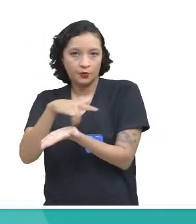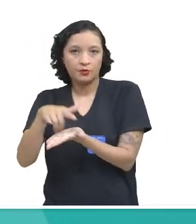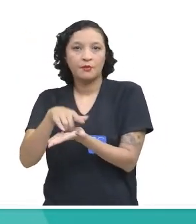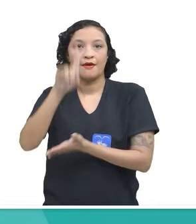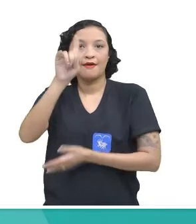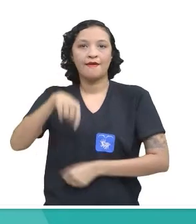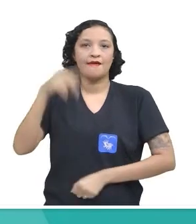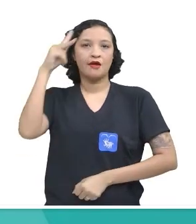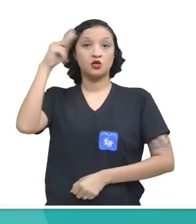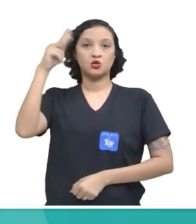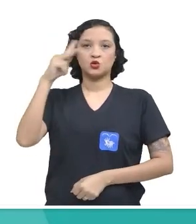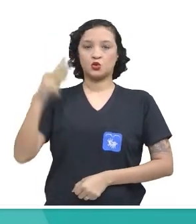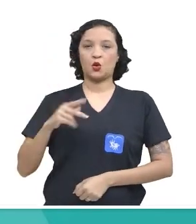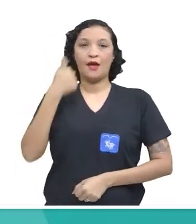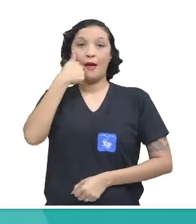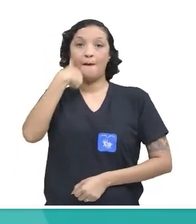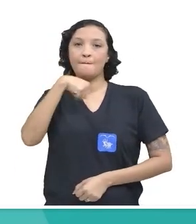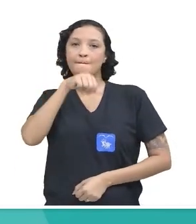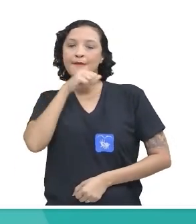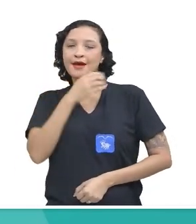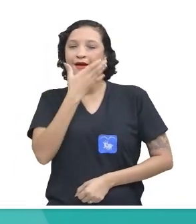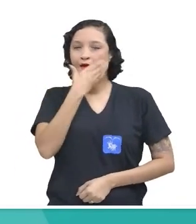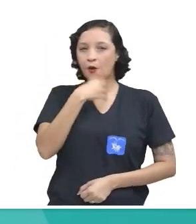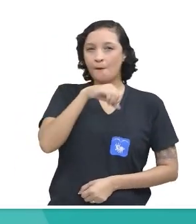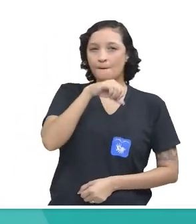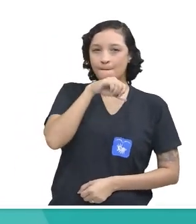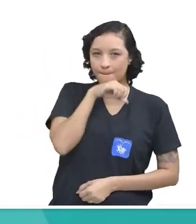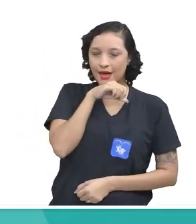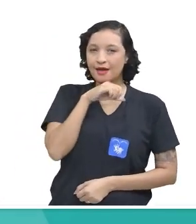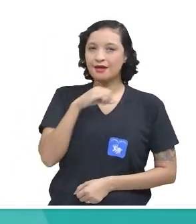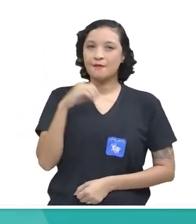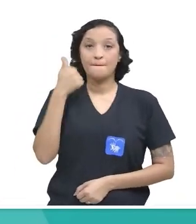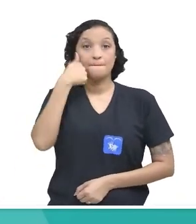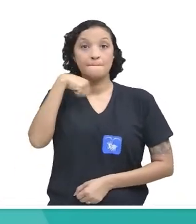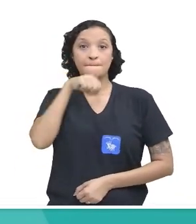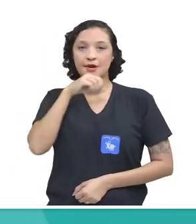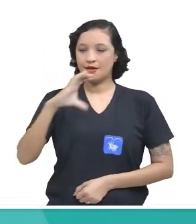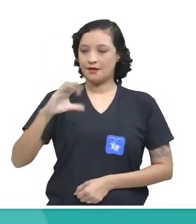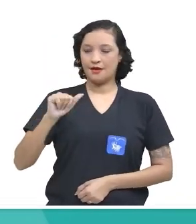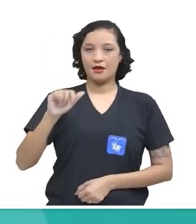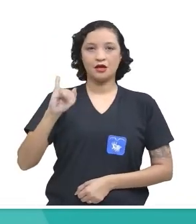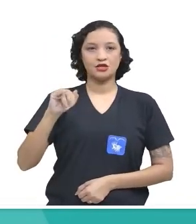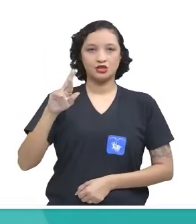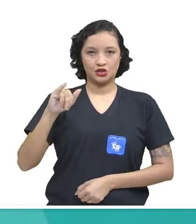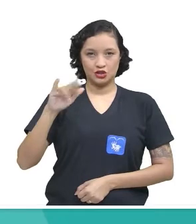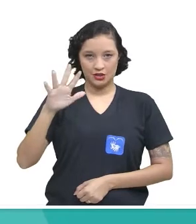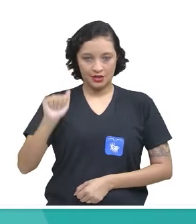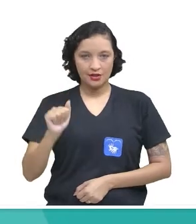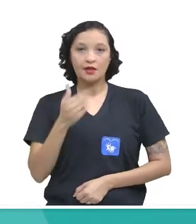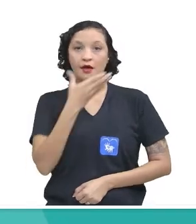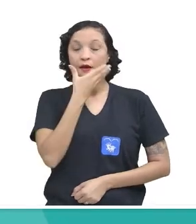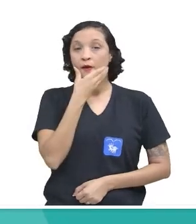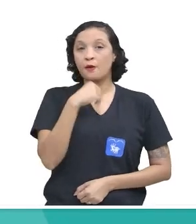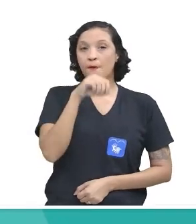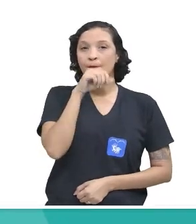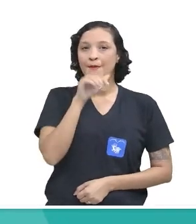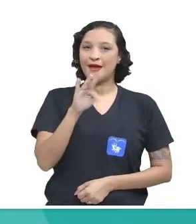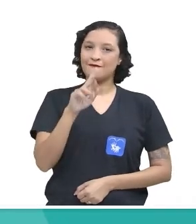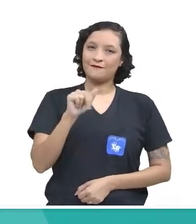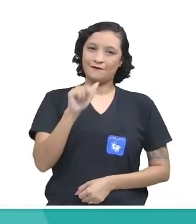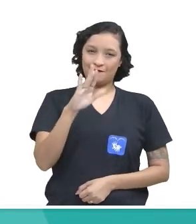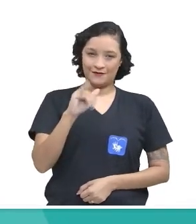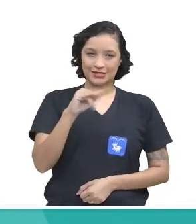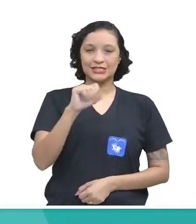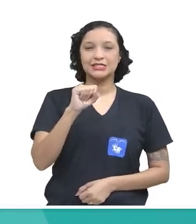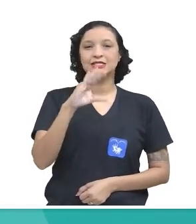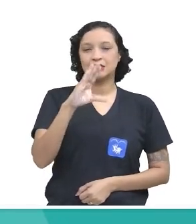história da mãe Catirina e do pai Francisco. Então, para quem não conhece esses personagens, vocês irão conhecer agora.